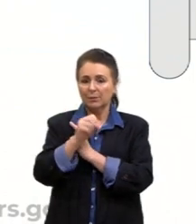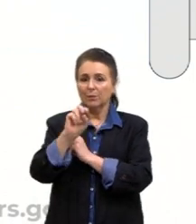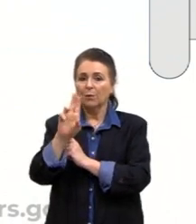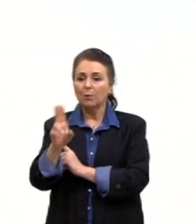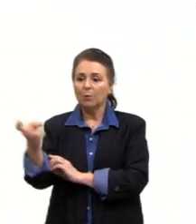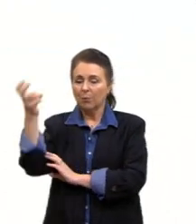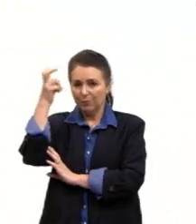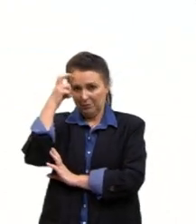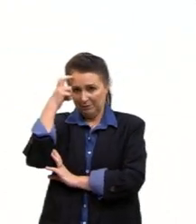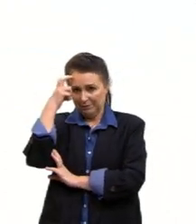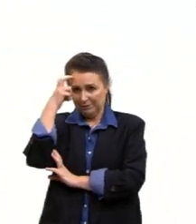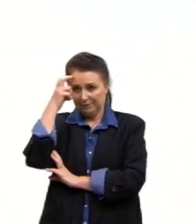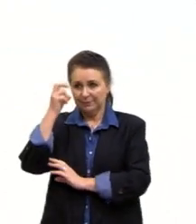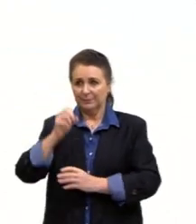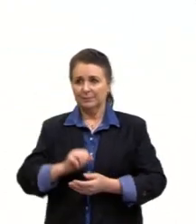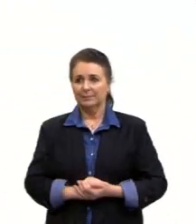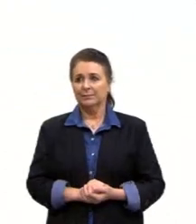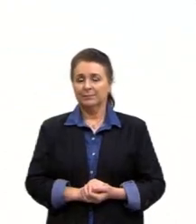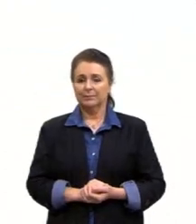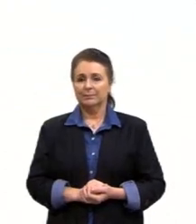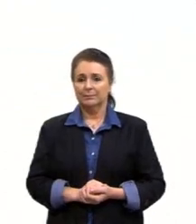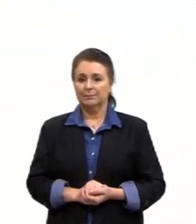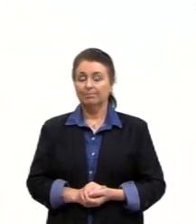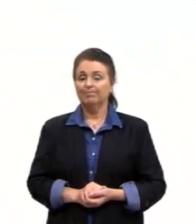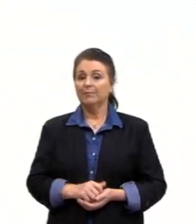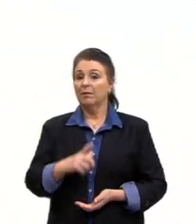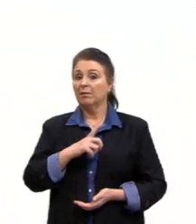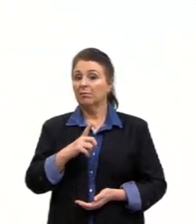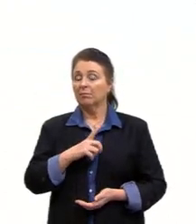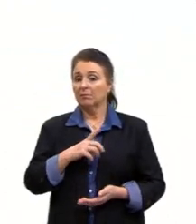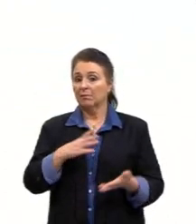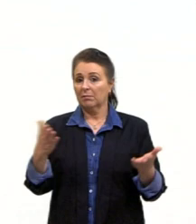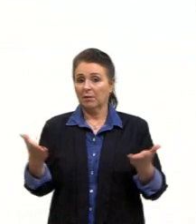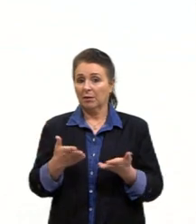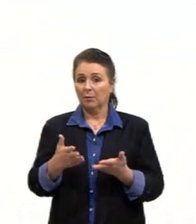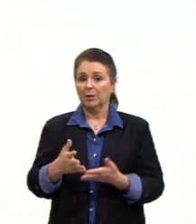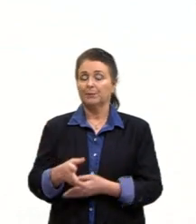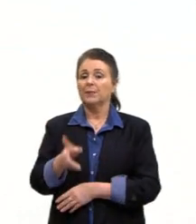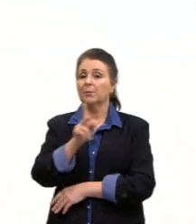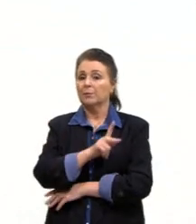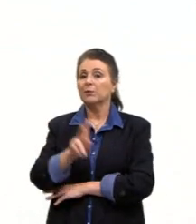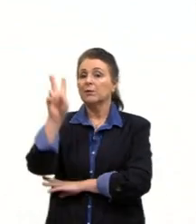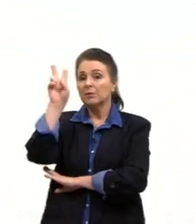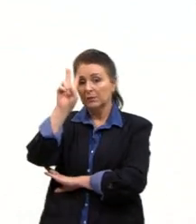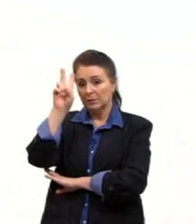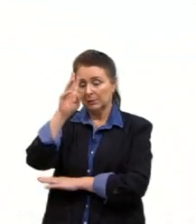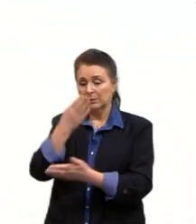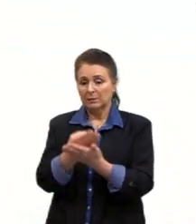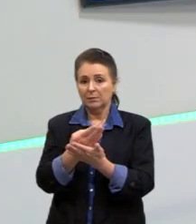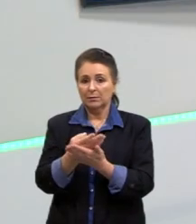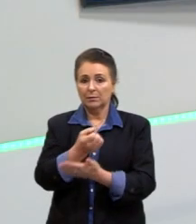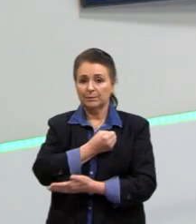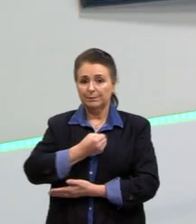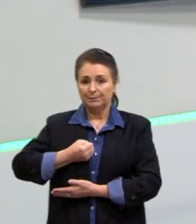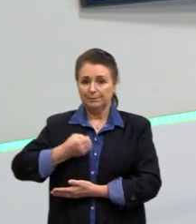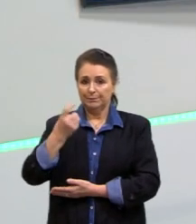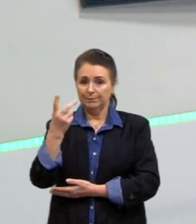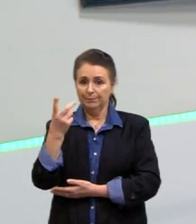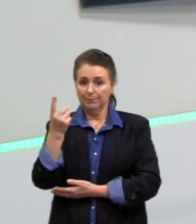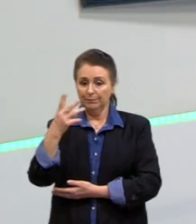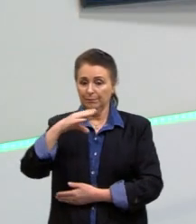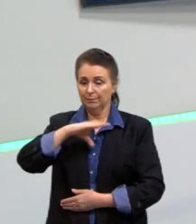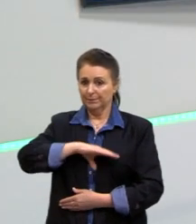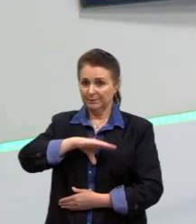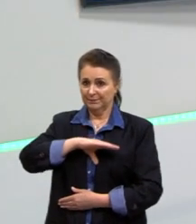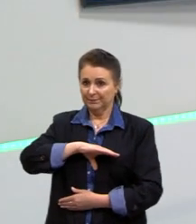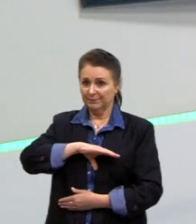cultural. E daí, eu vou lembrar vocês que lá na nossa aula 12, né, de língua portuguesa,